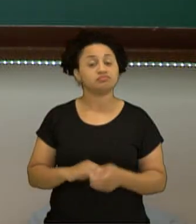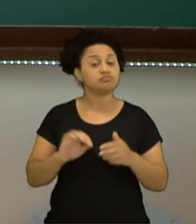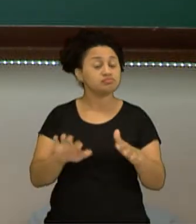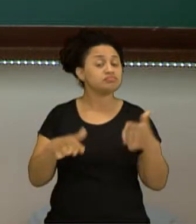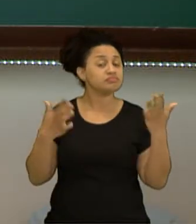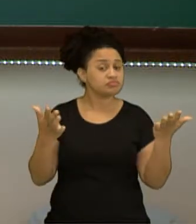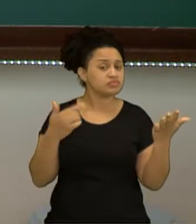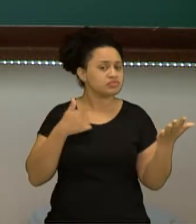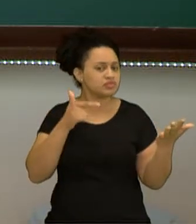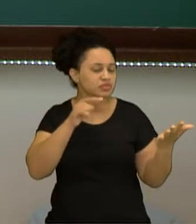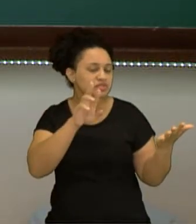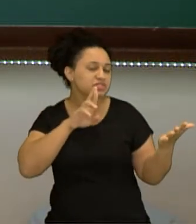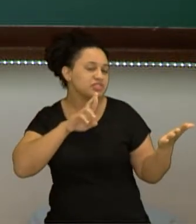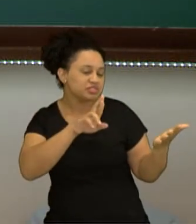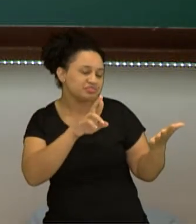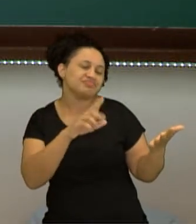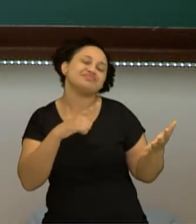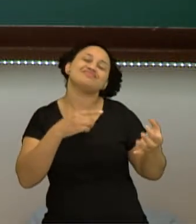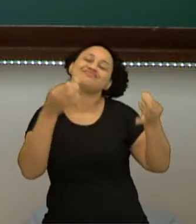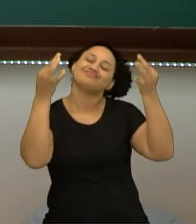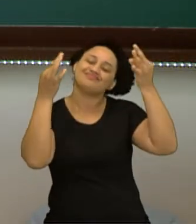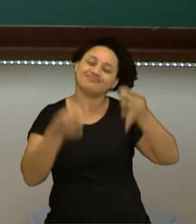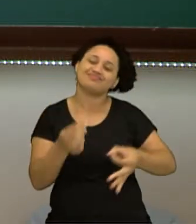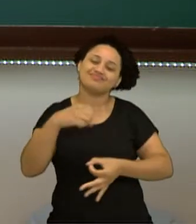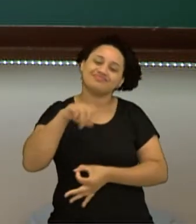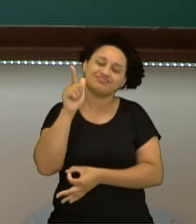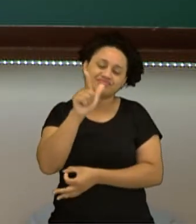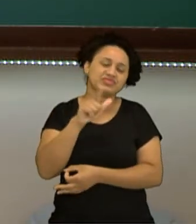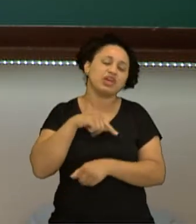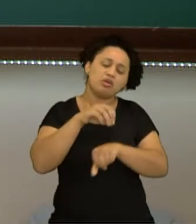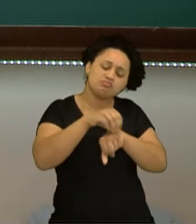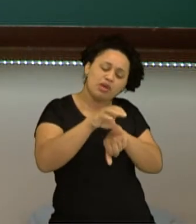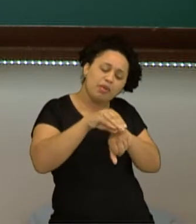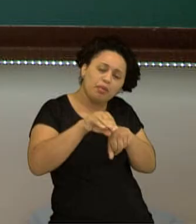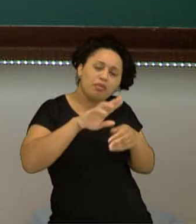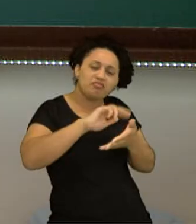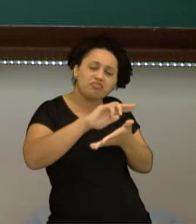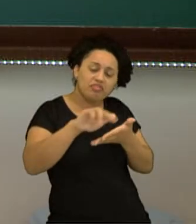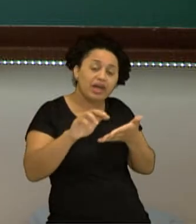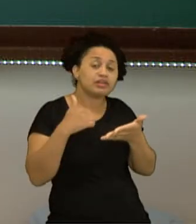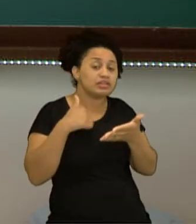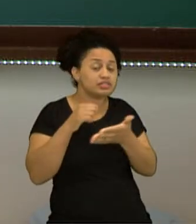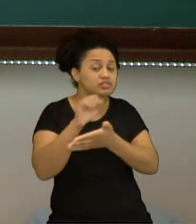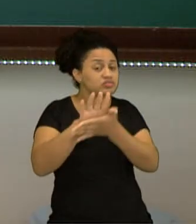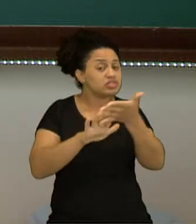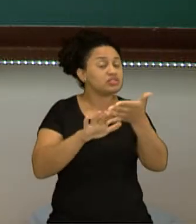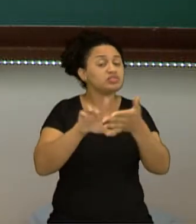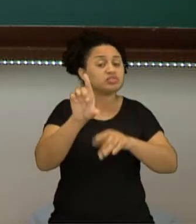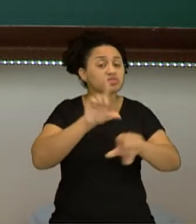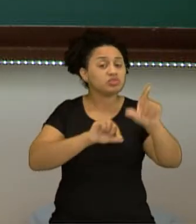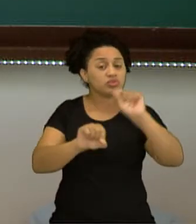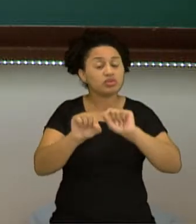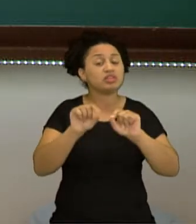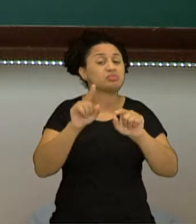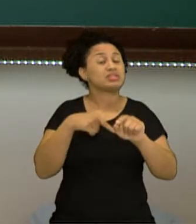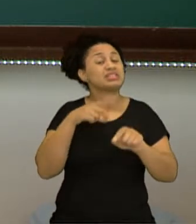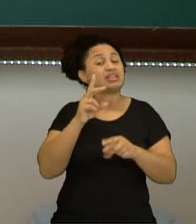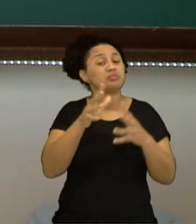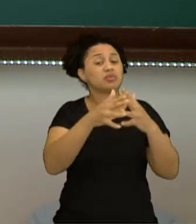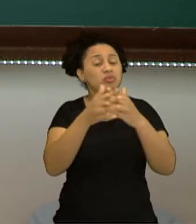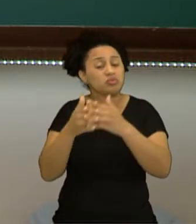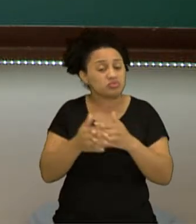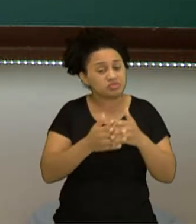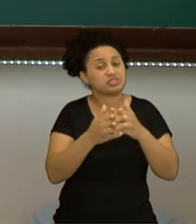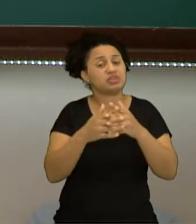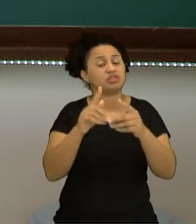E aí, galera, conseguiram resolver? Tenho certeza, dei bastante dica. Esse problema eu escolhi porque dá muita confusão, porque as pessoas às